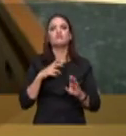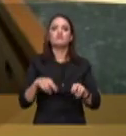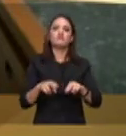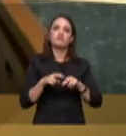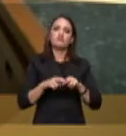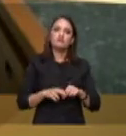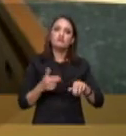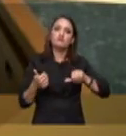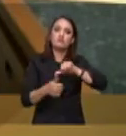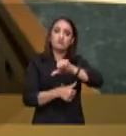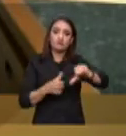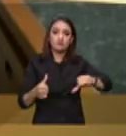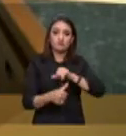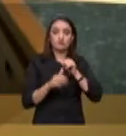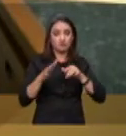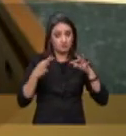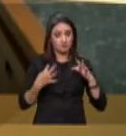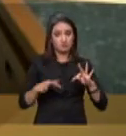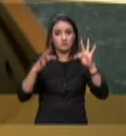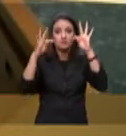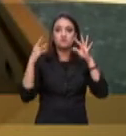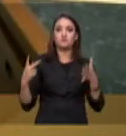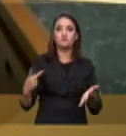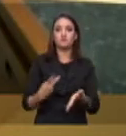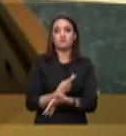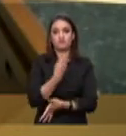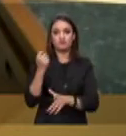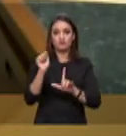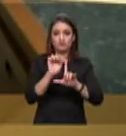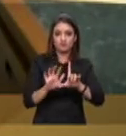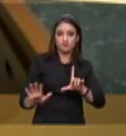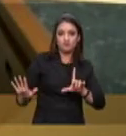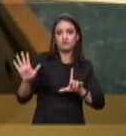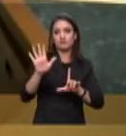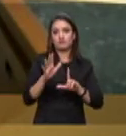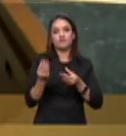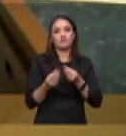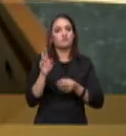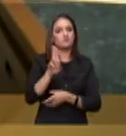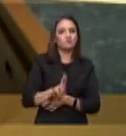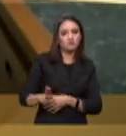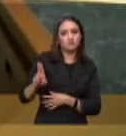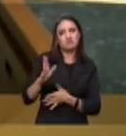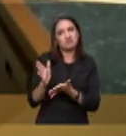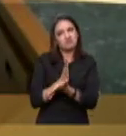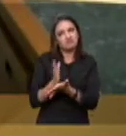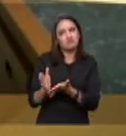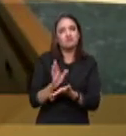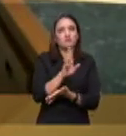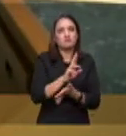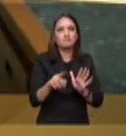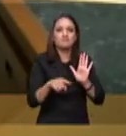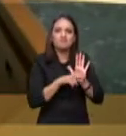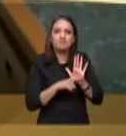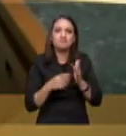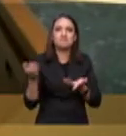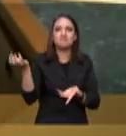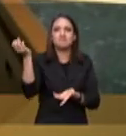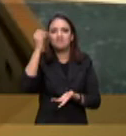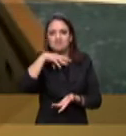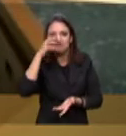grande transformação que a tecnologia proporcionou com essas plataformas, o uso dela, o mau uso de todas elas, o